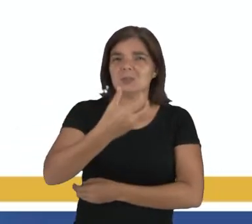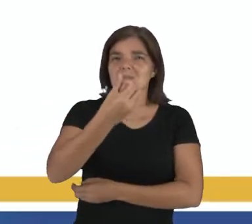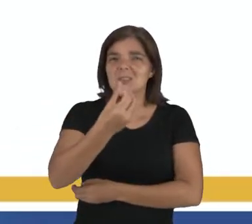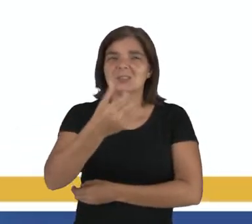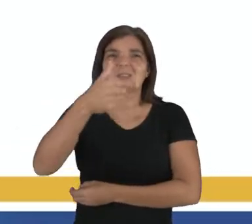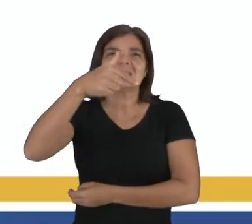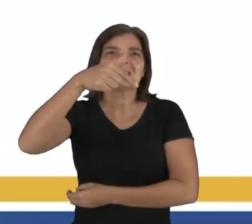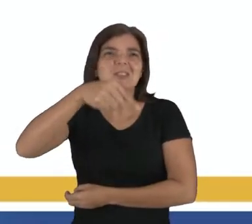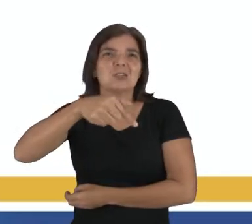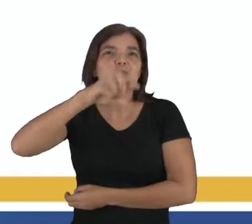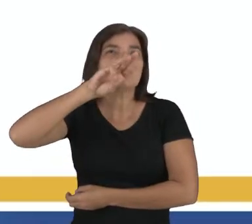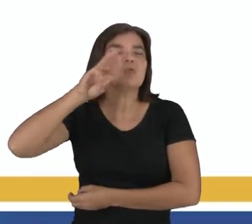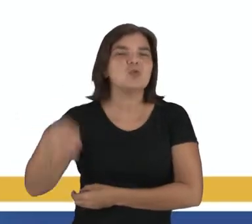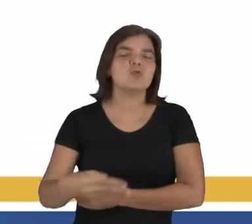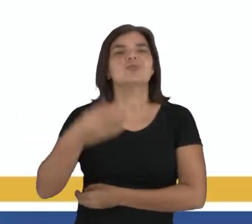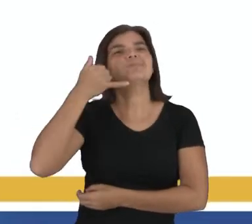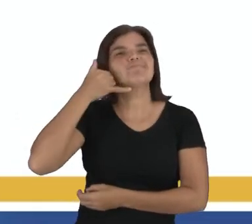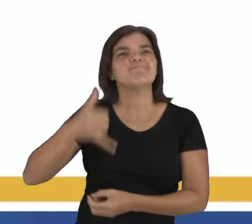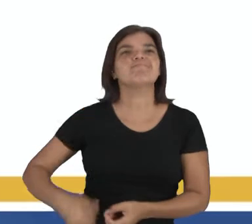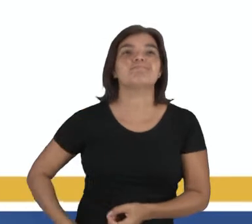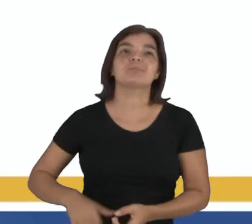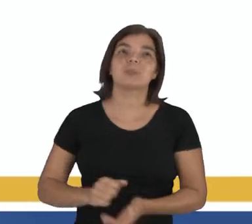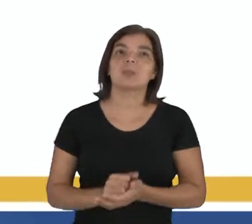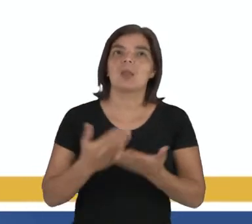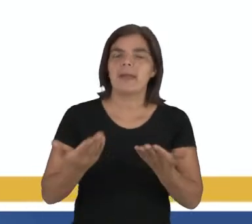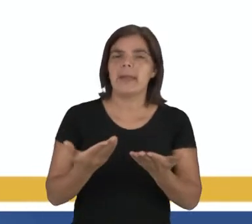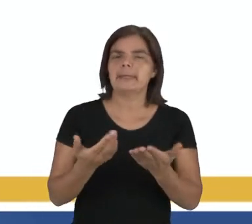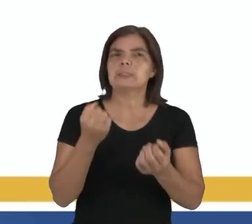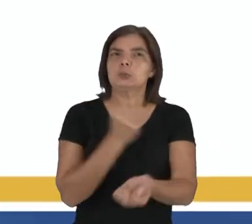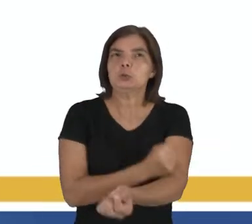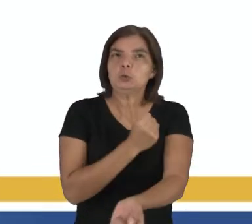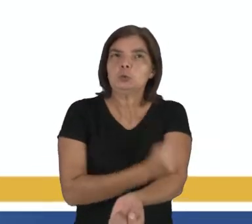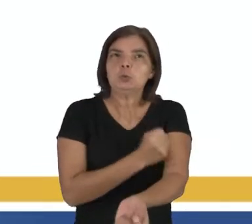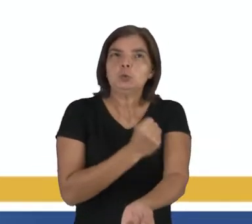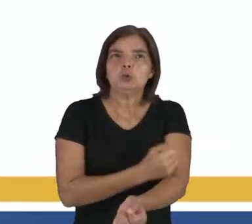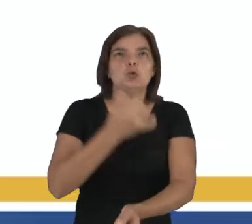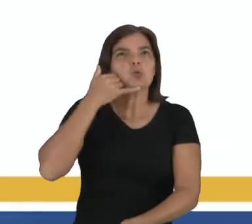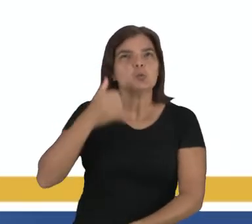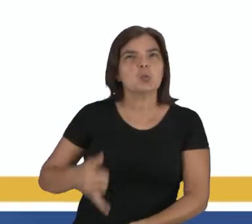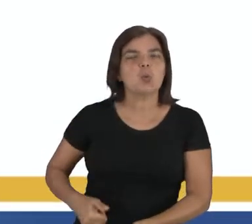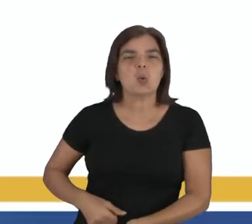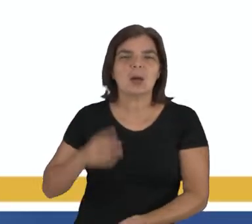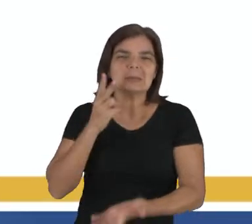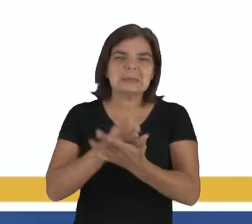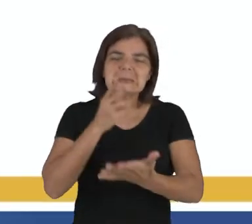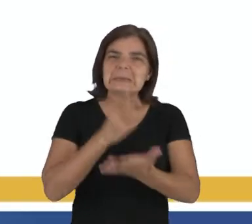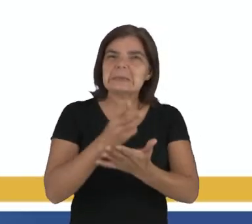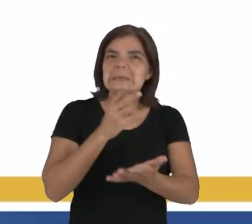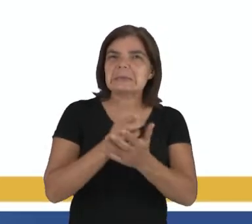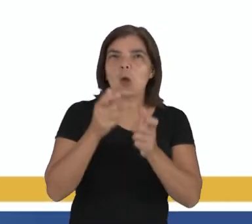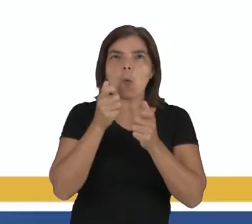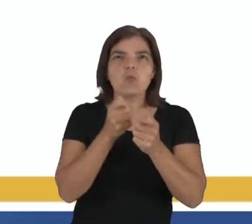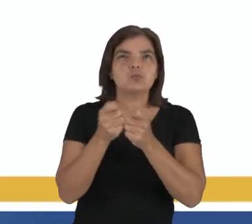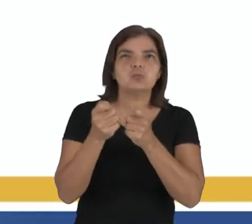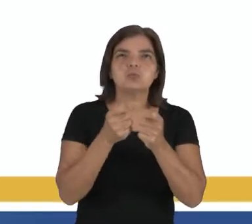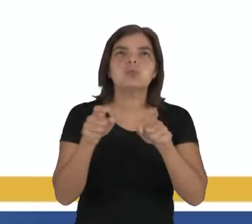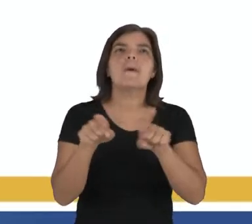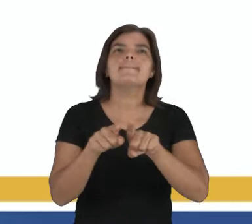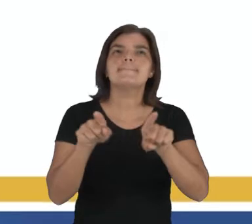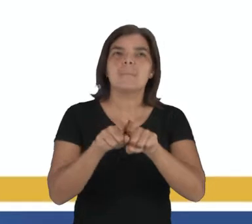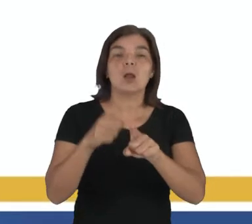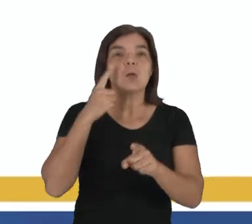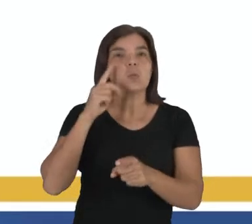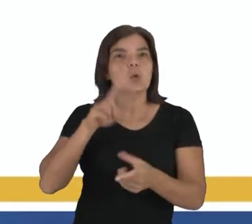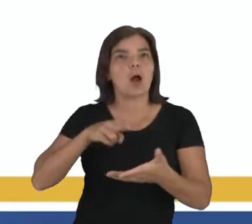de 267 milhões de aparelhos. Essa fissura de manter o celular ligado o tempo todo